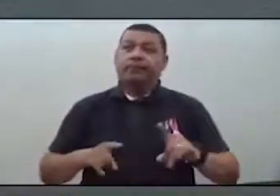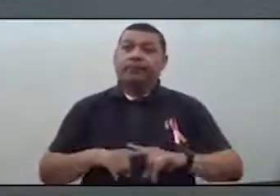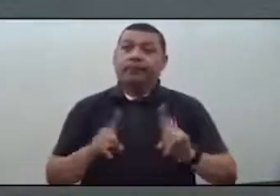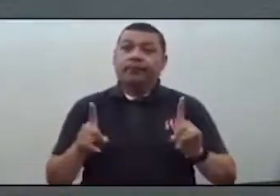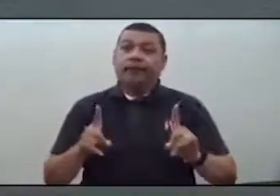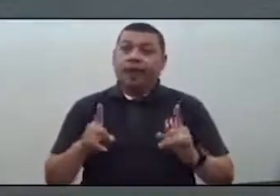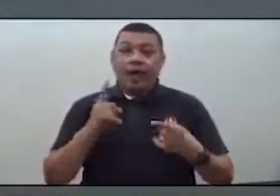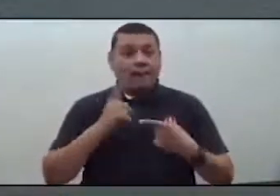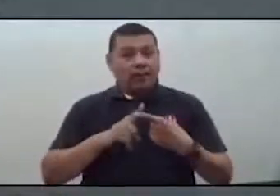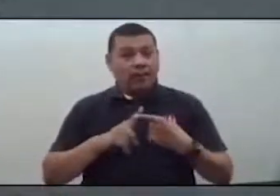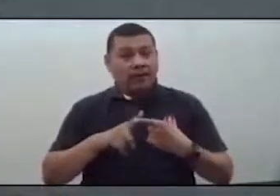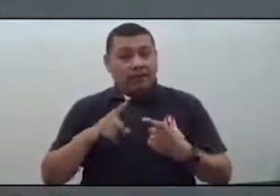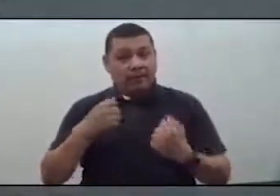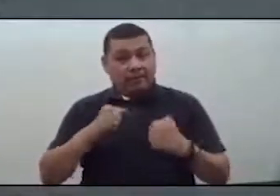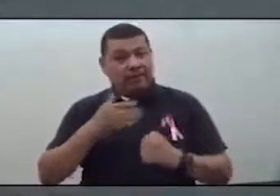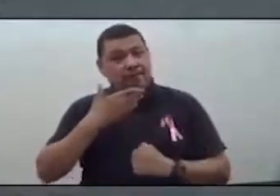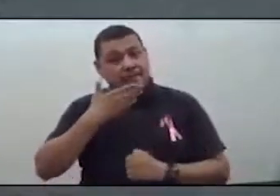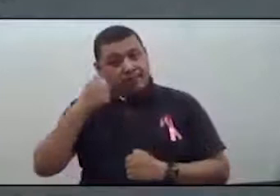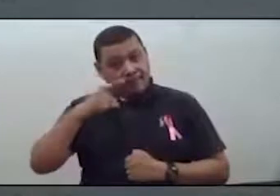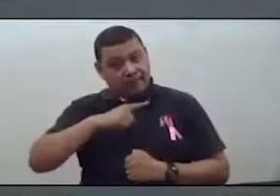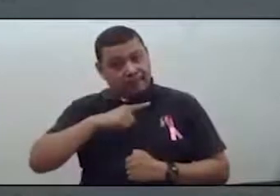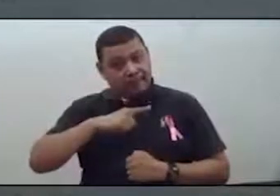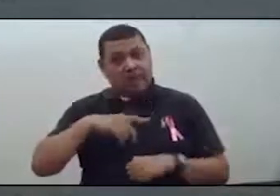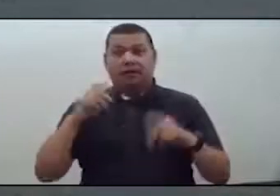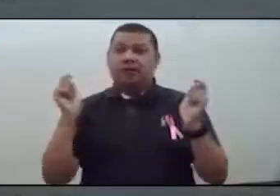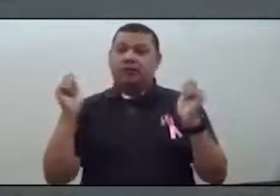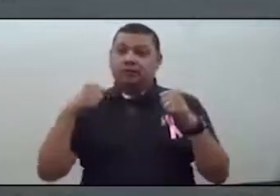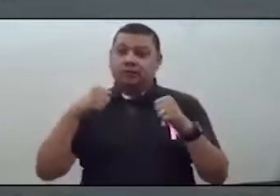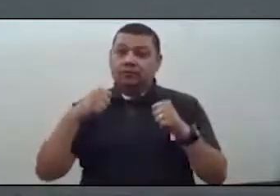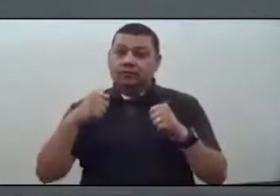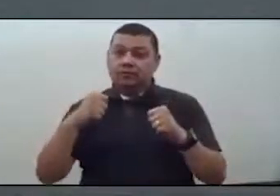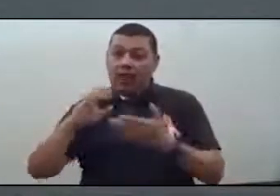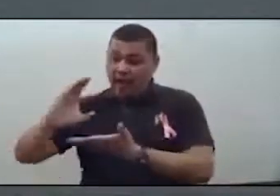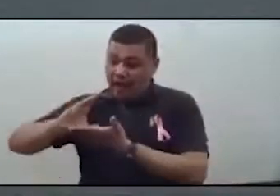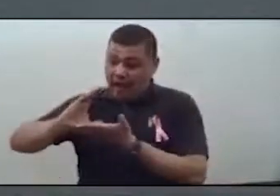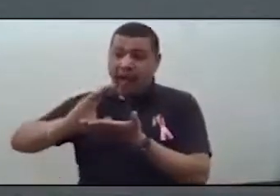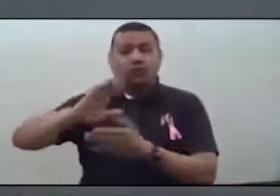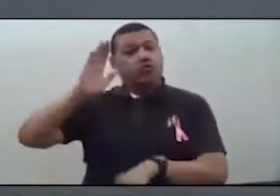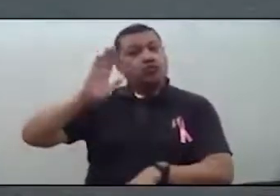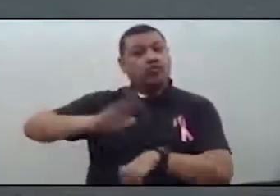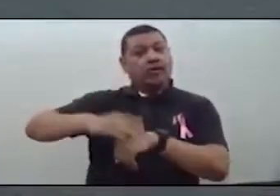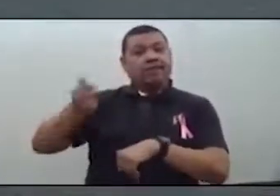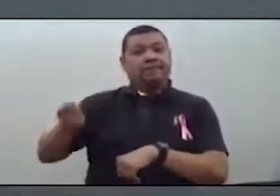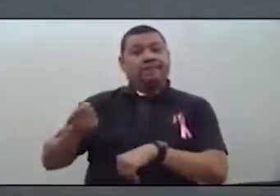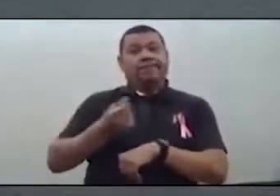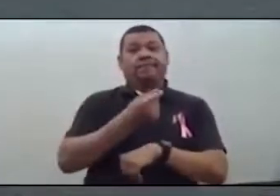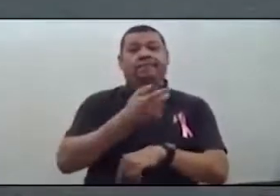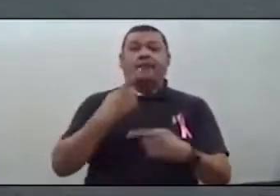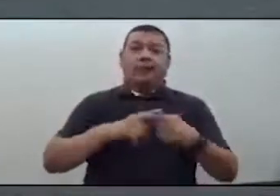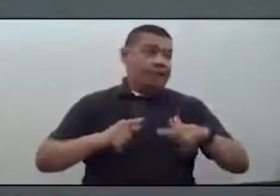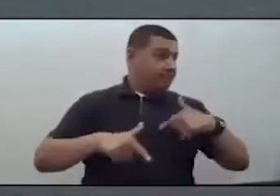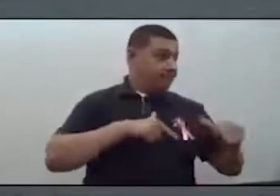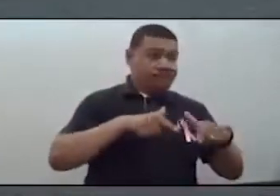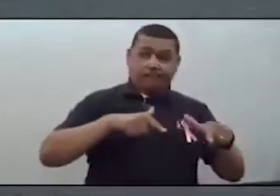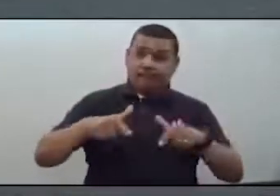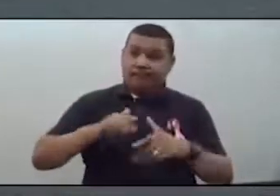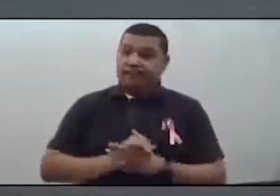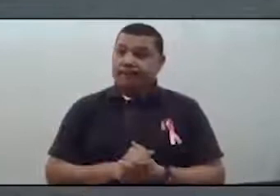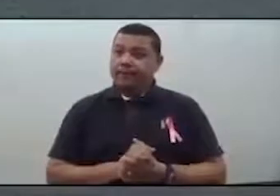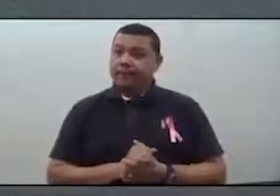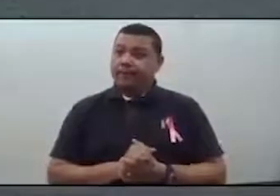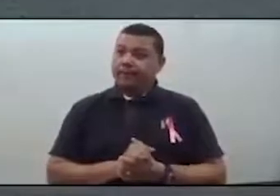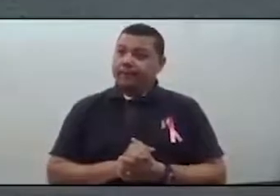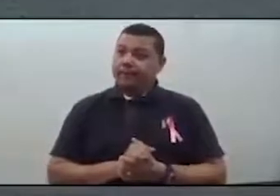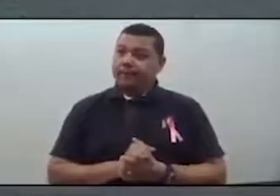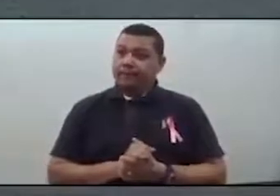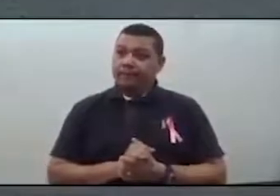que ele possa melhorar, ele precisa ter condições financeiras para poder trabalhar a questão de